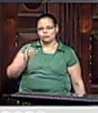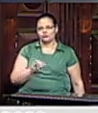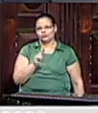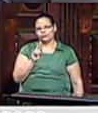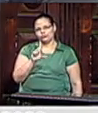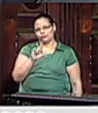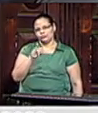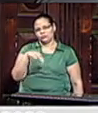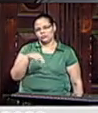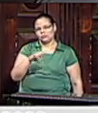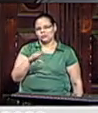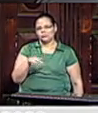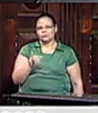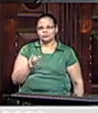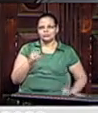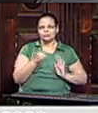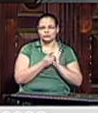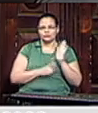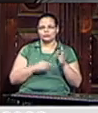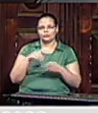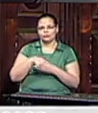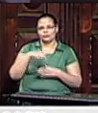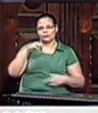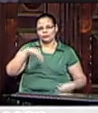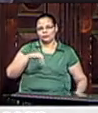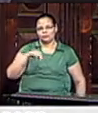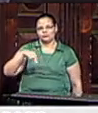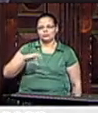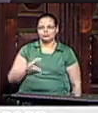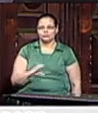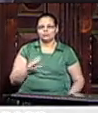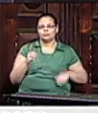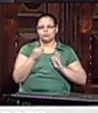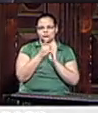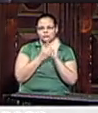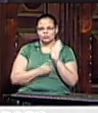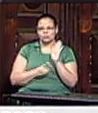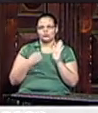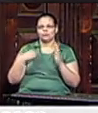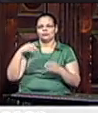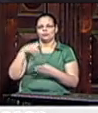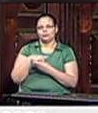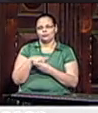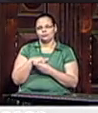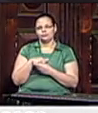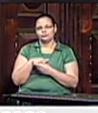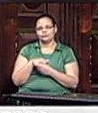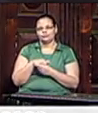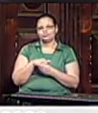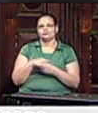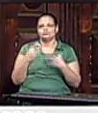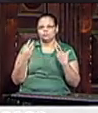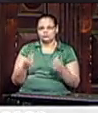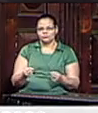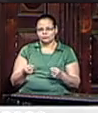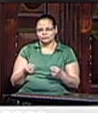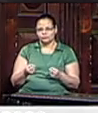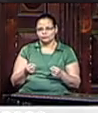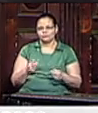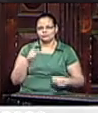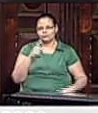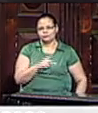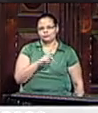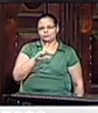voto, deputado Carlos Mink. Senhor presidente, declaro que votei favoravelmente ao